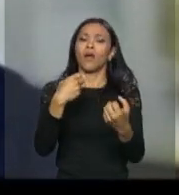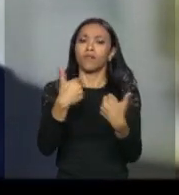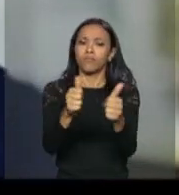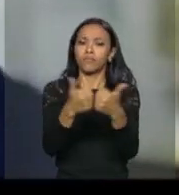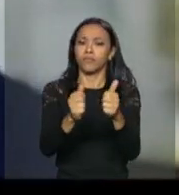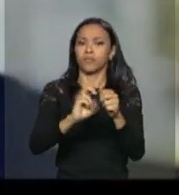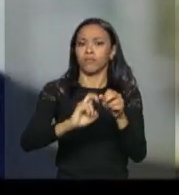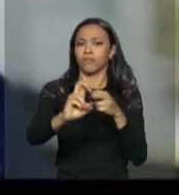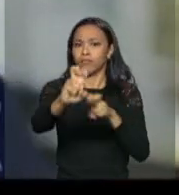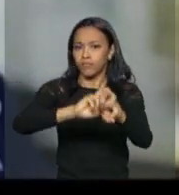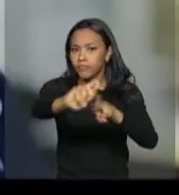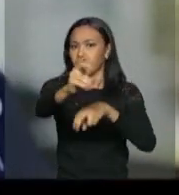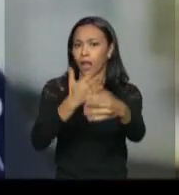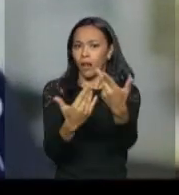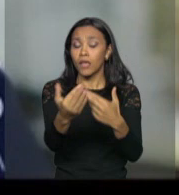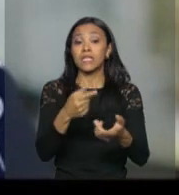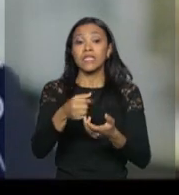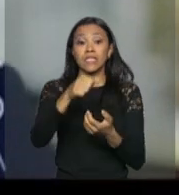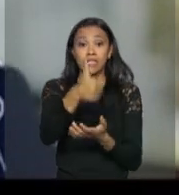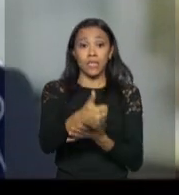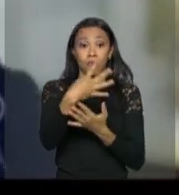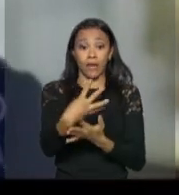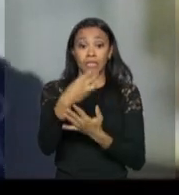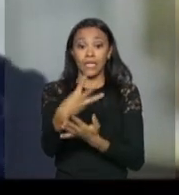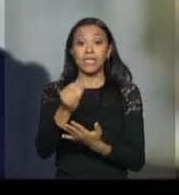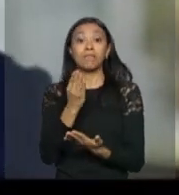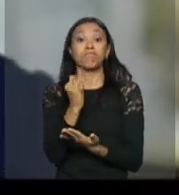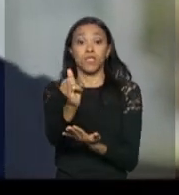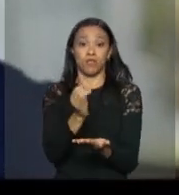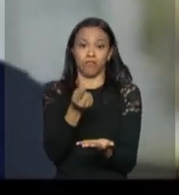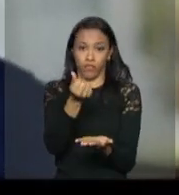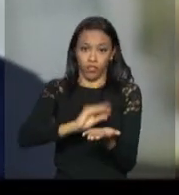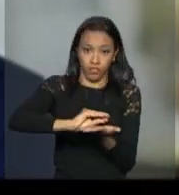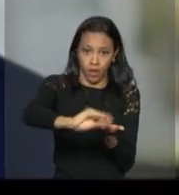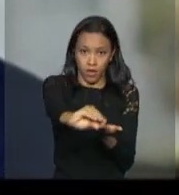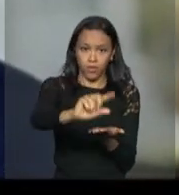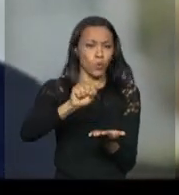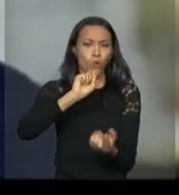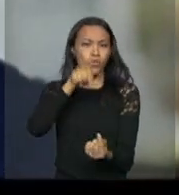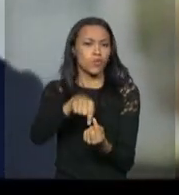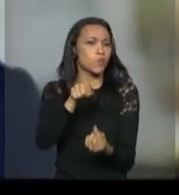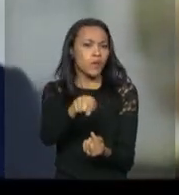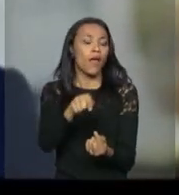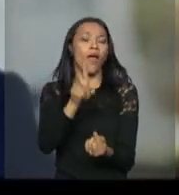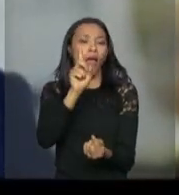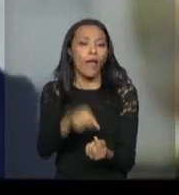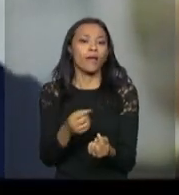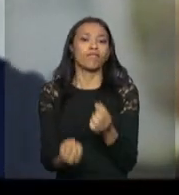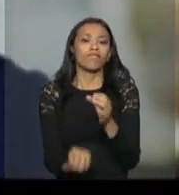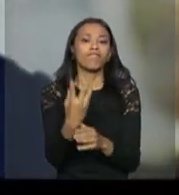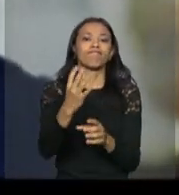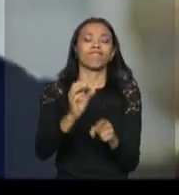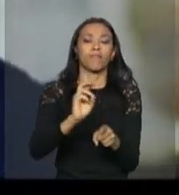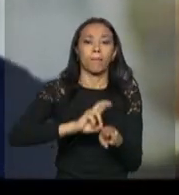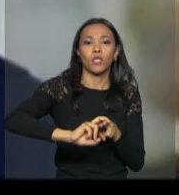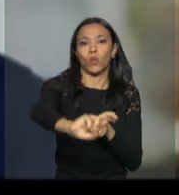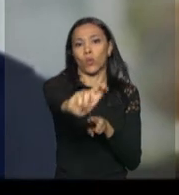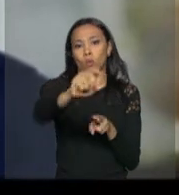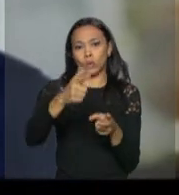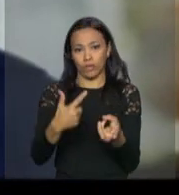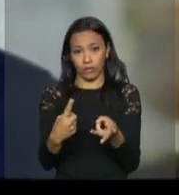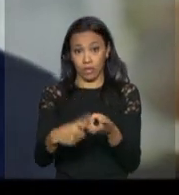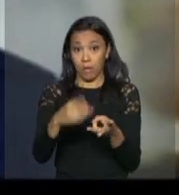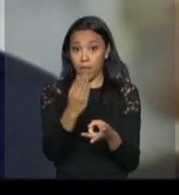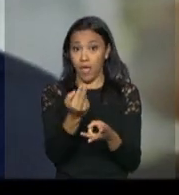investindo 143 bilhões de reais, o que permite a implantação de metrôs, veículos leves